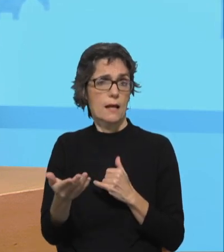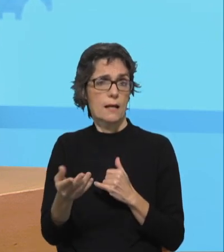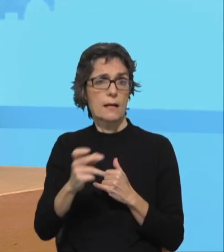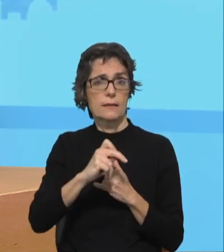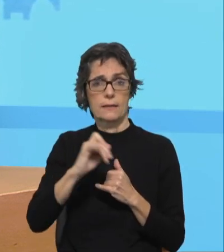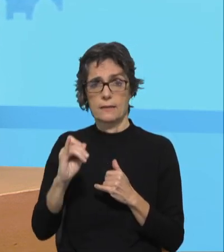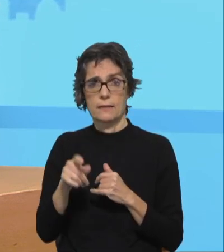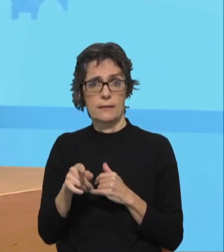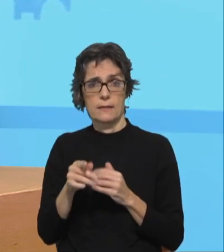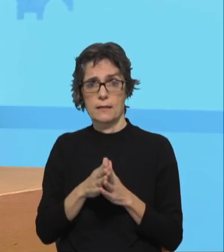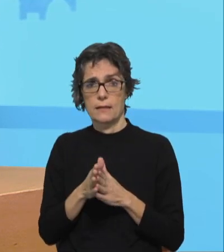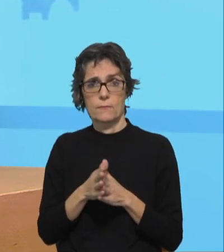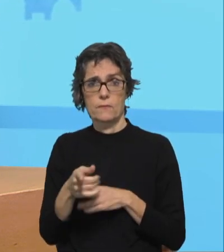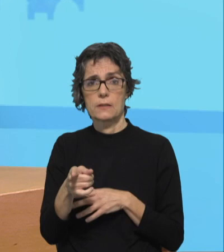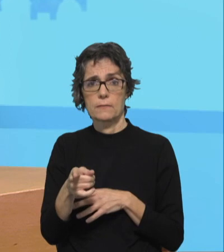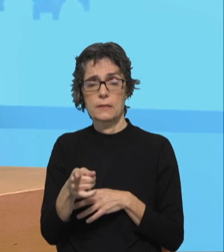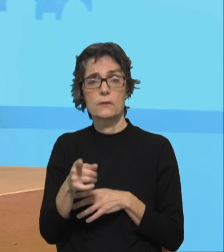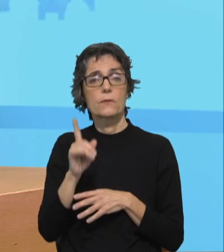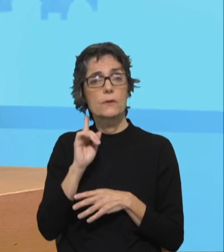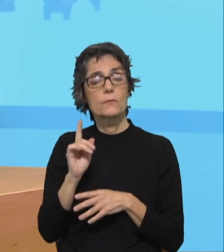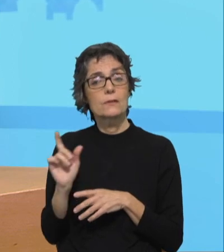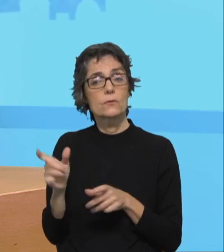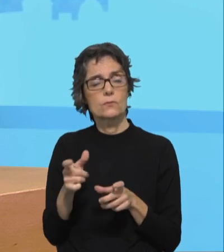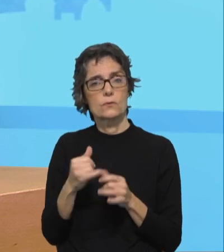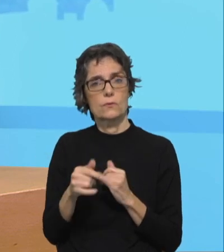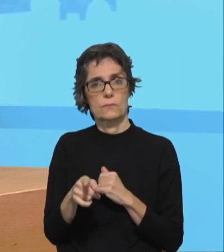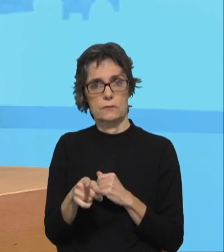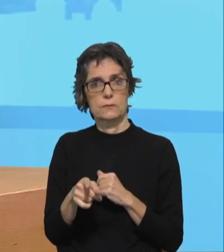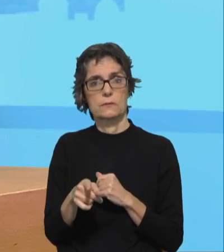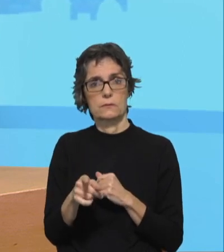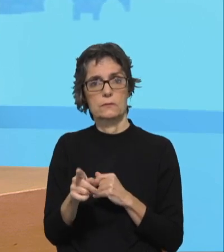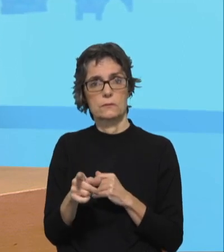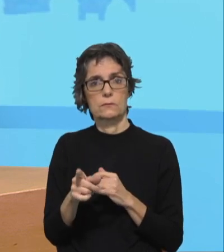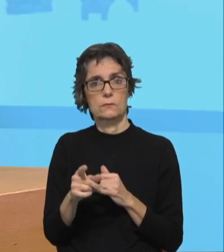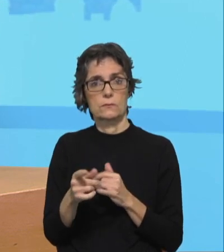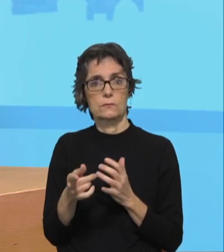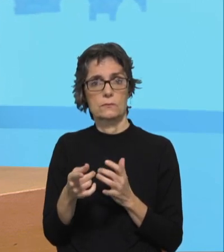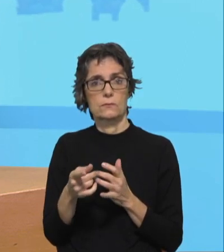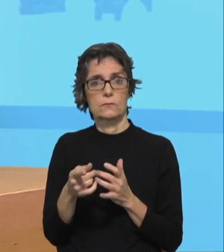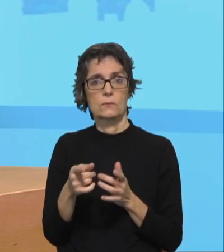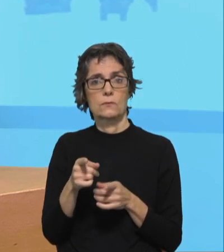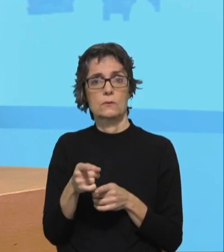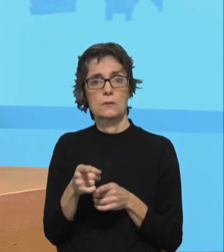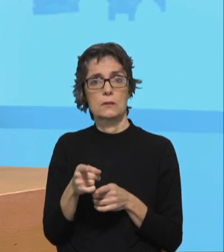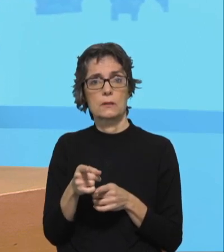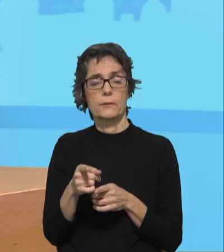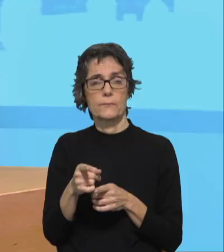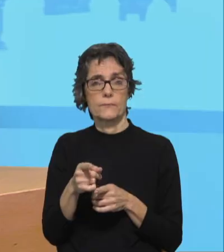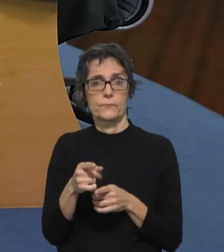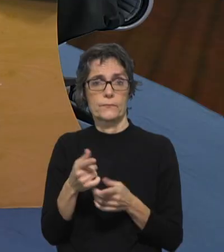necessidade de controlar esses perigos. Não é apenas a mensagem que o diz, portanto, isso já tem sido